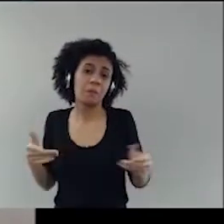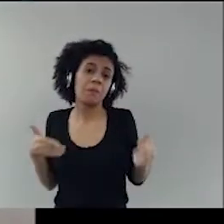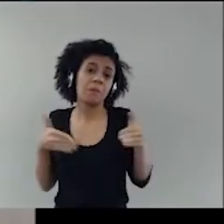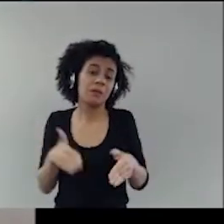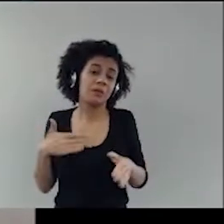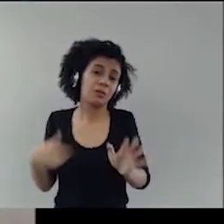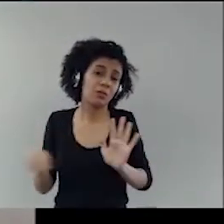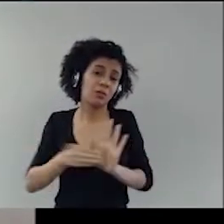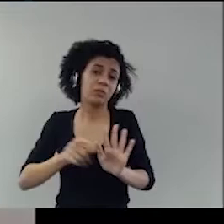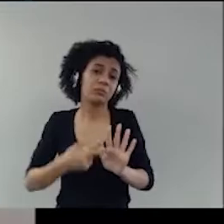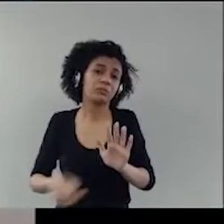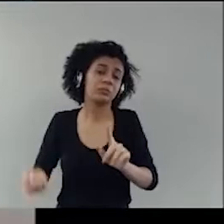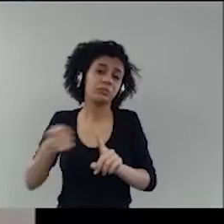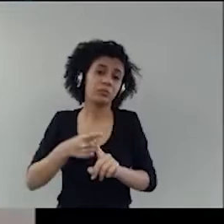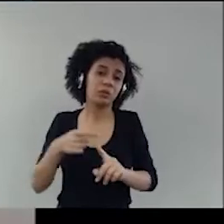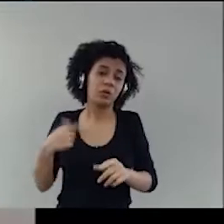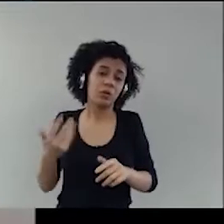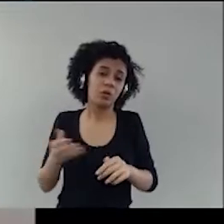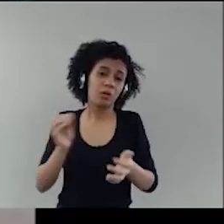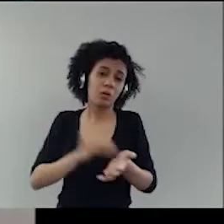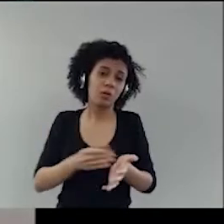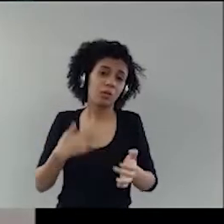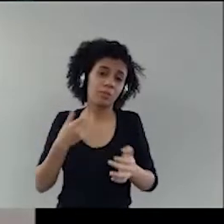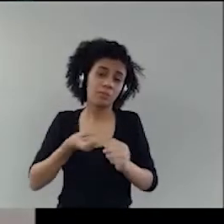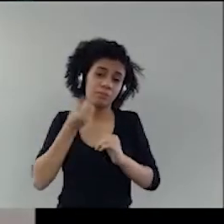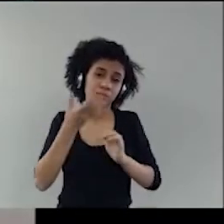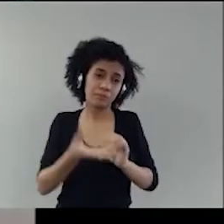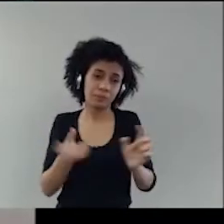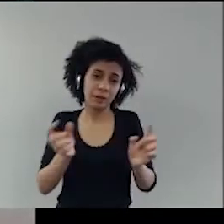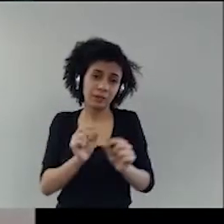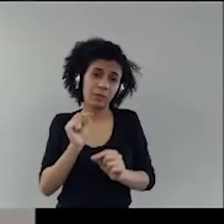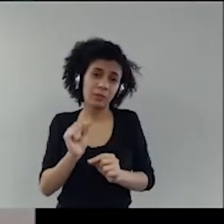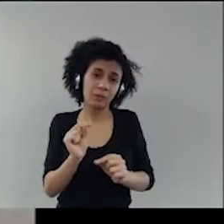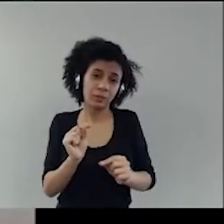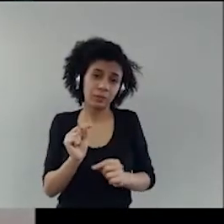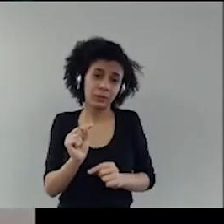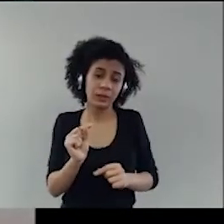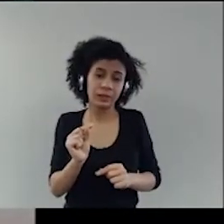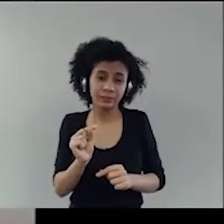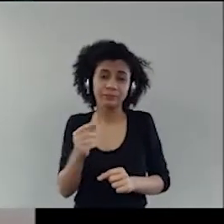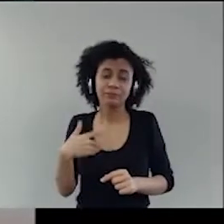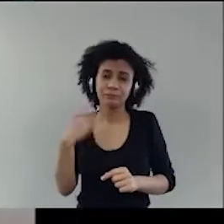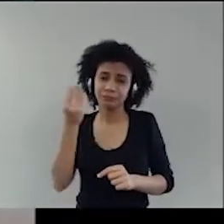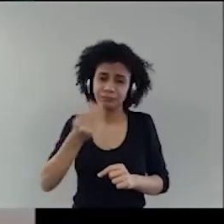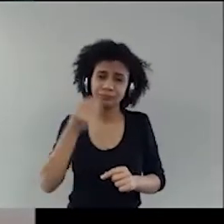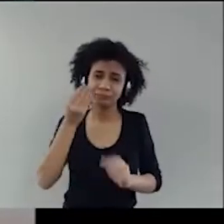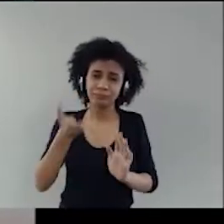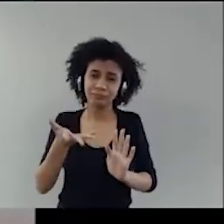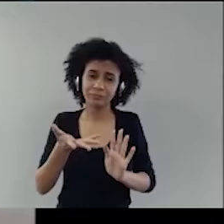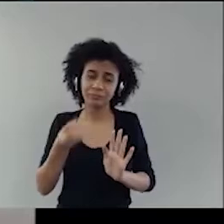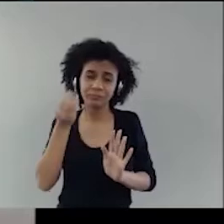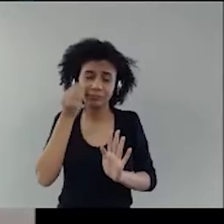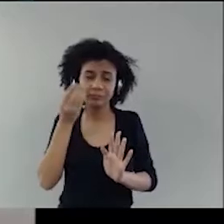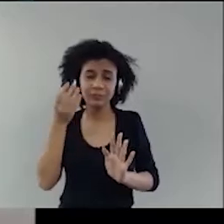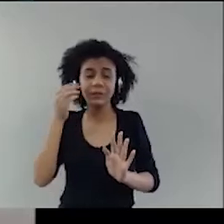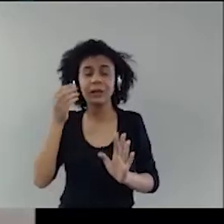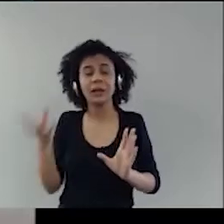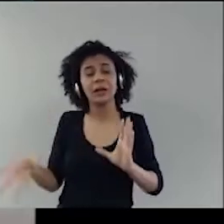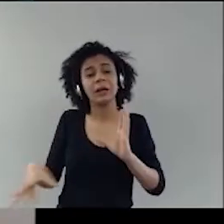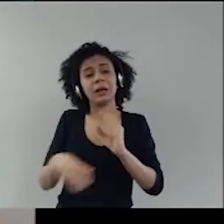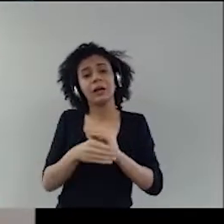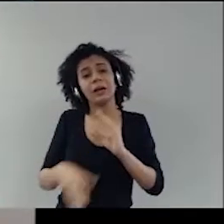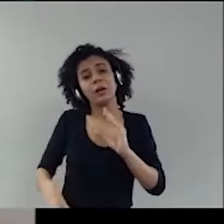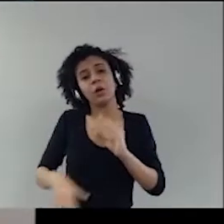passo para a segunda etapa dessa minha exposição breve, como experiência agora recente de